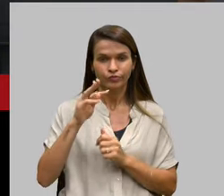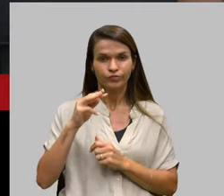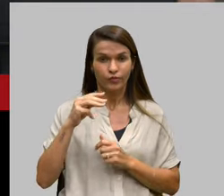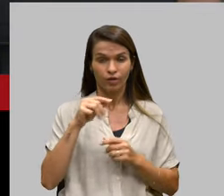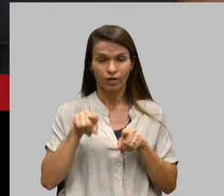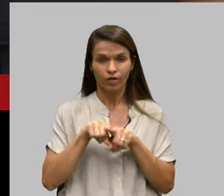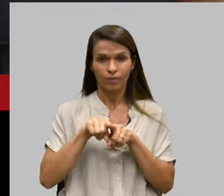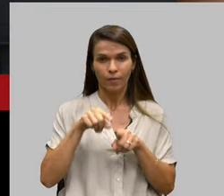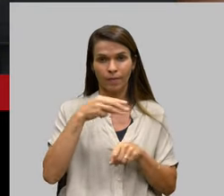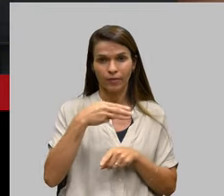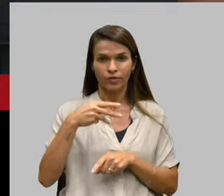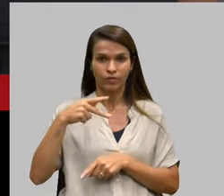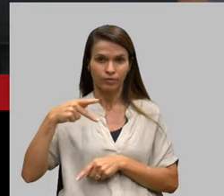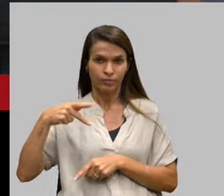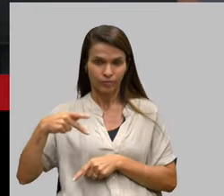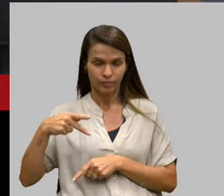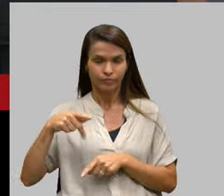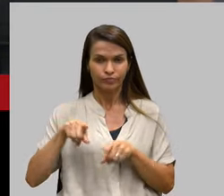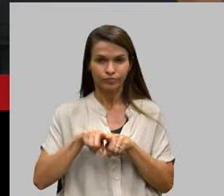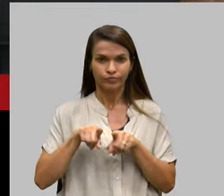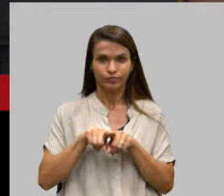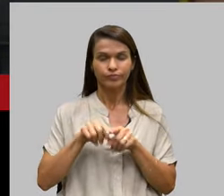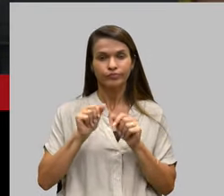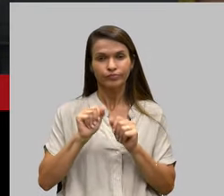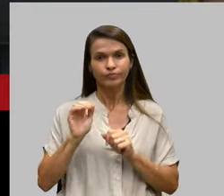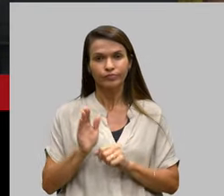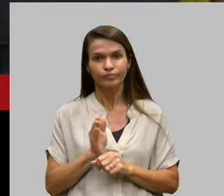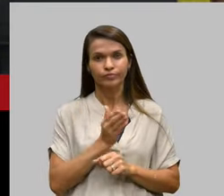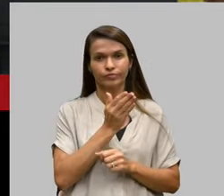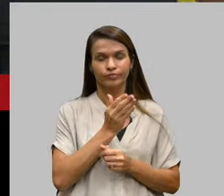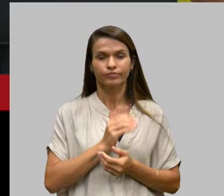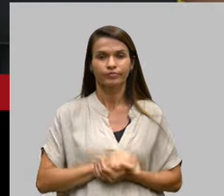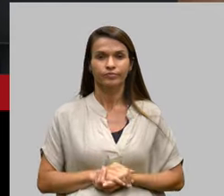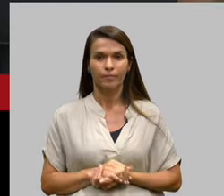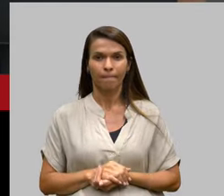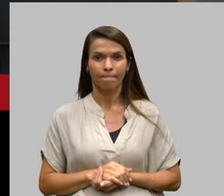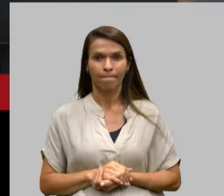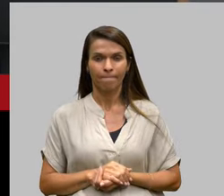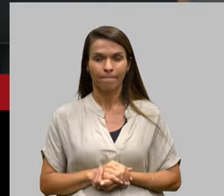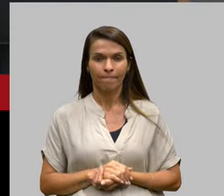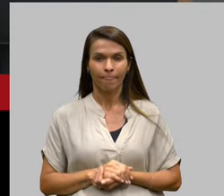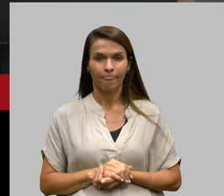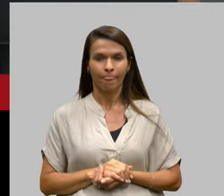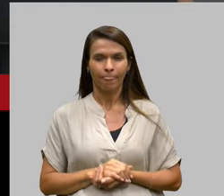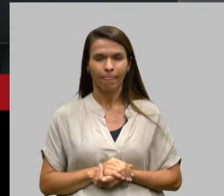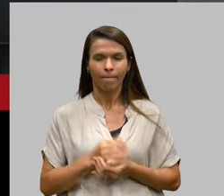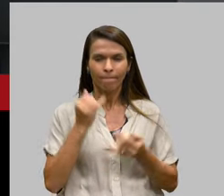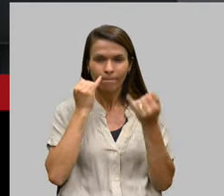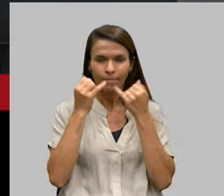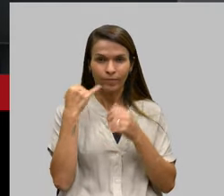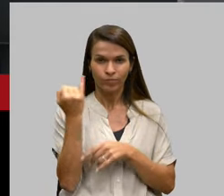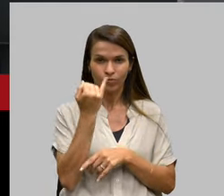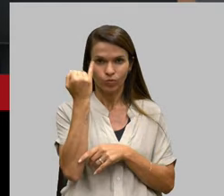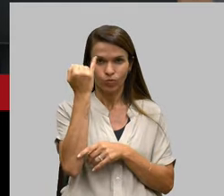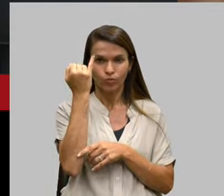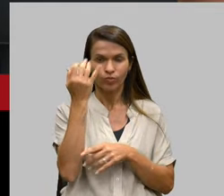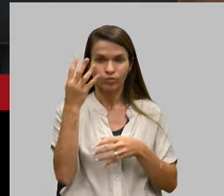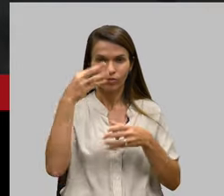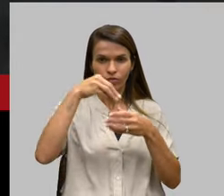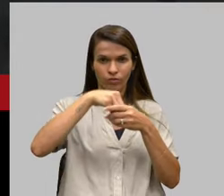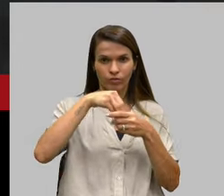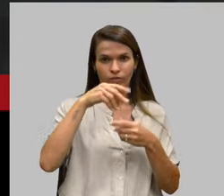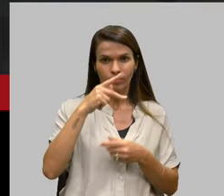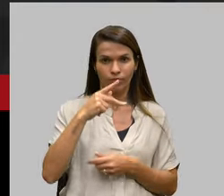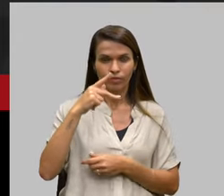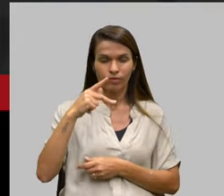passar por favor dentro do e esse esses Pilares são tão importantes que dentro do nosso PPA do nosso